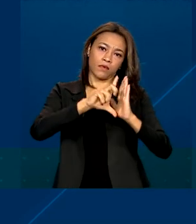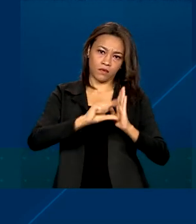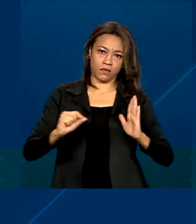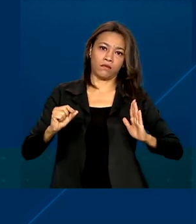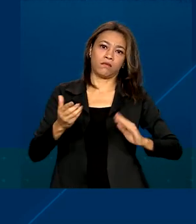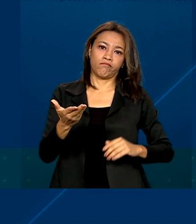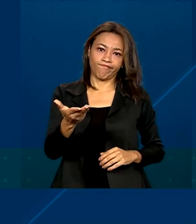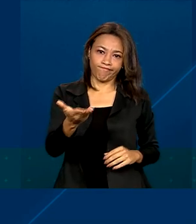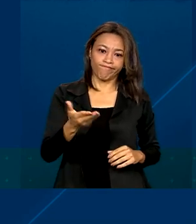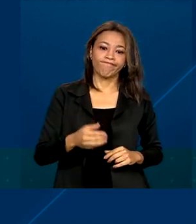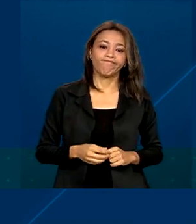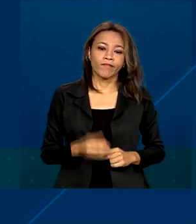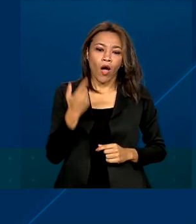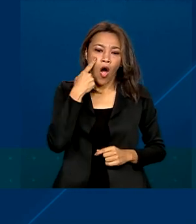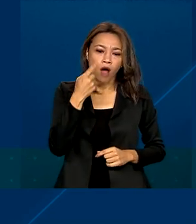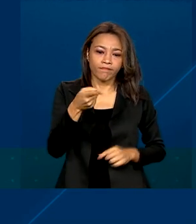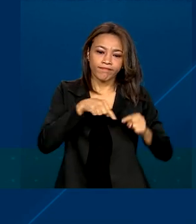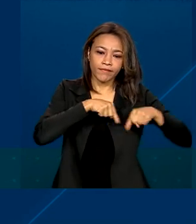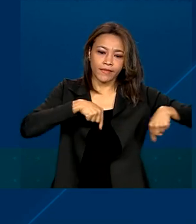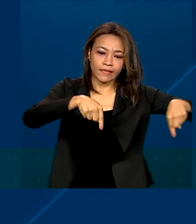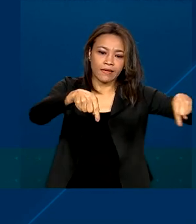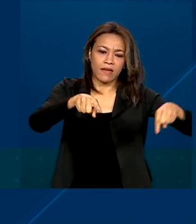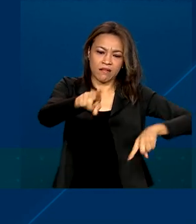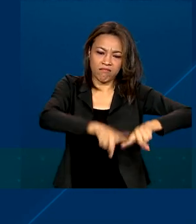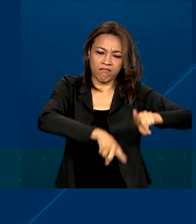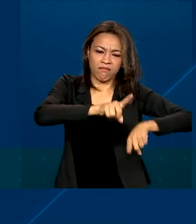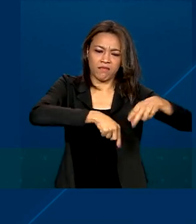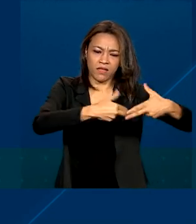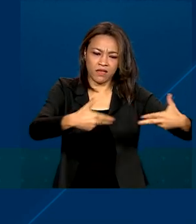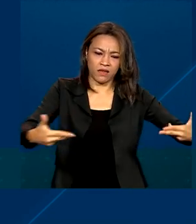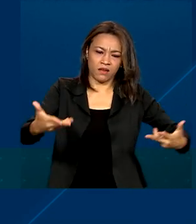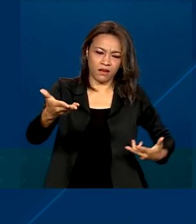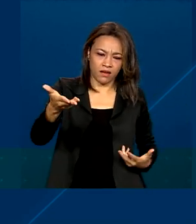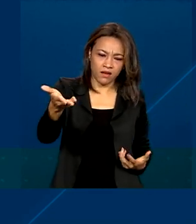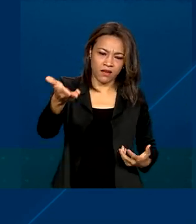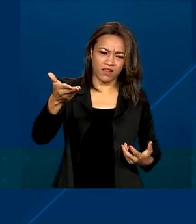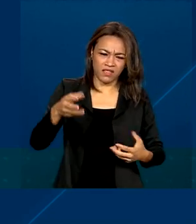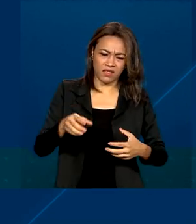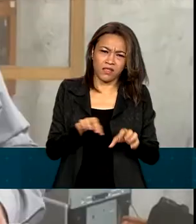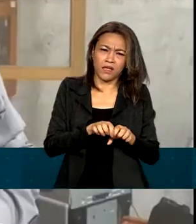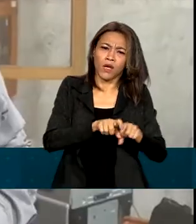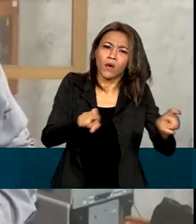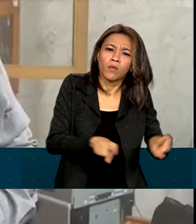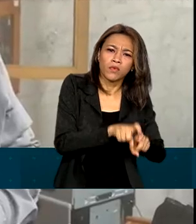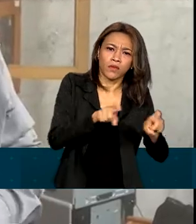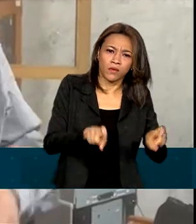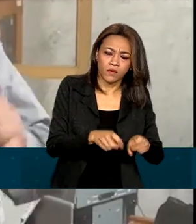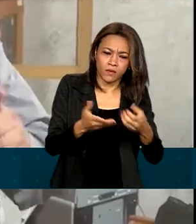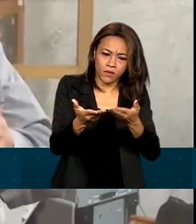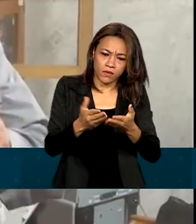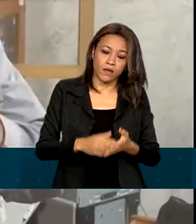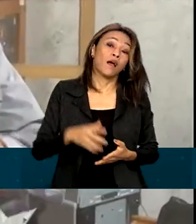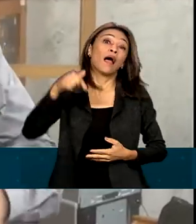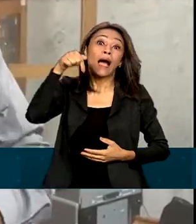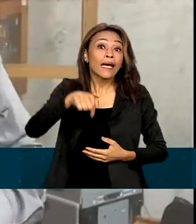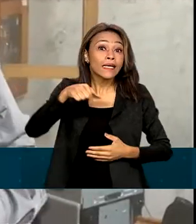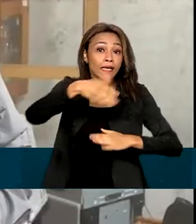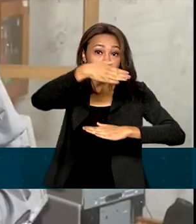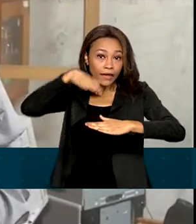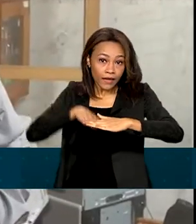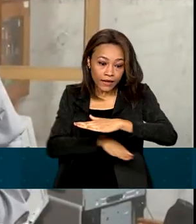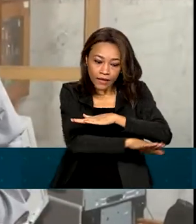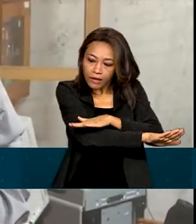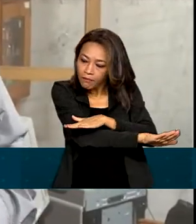Olha o estado das salas. Equipamentos, computadores. Aqui é no térreo do Palácio do